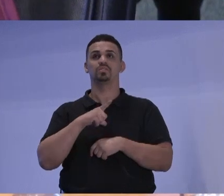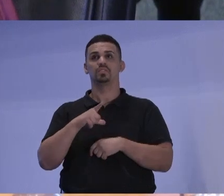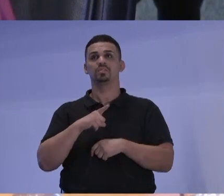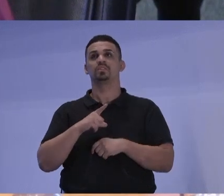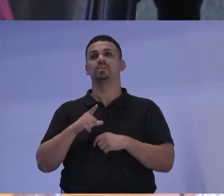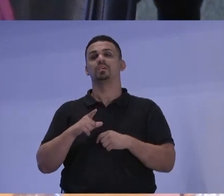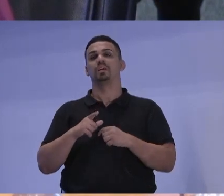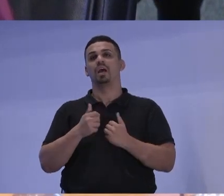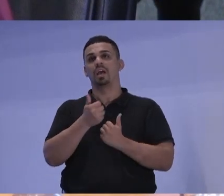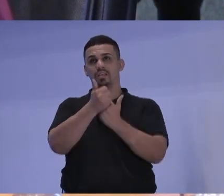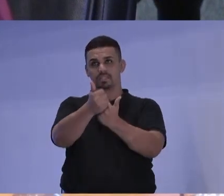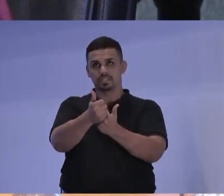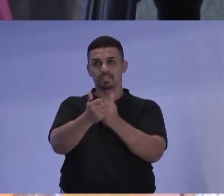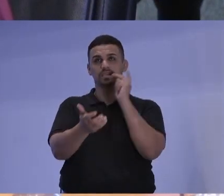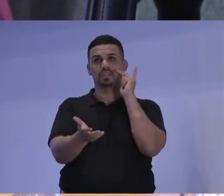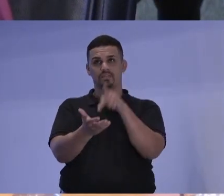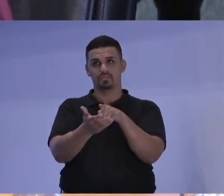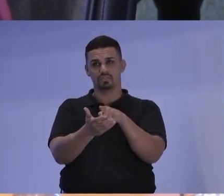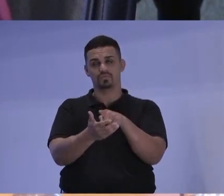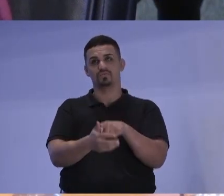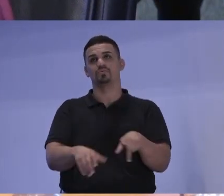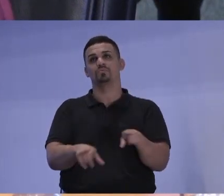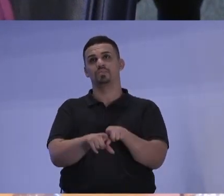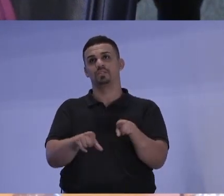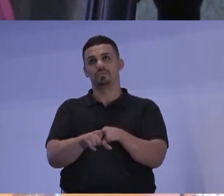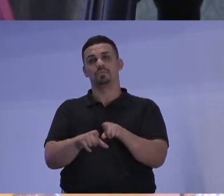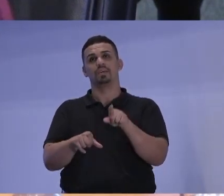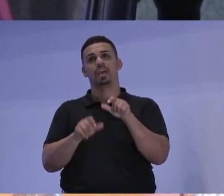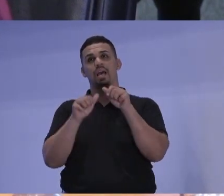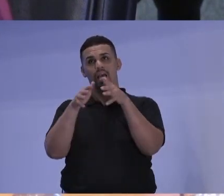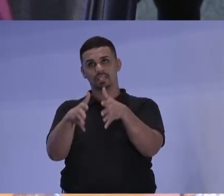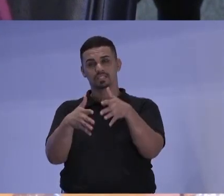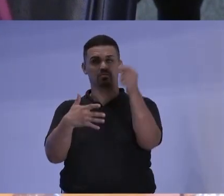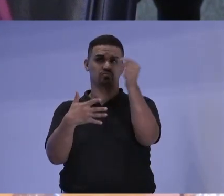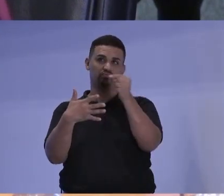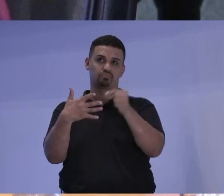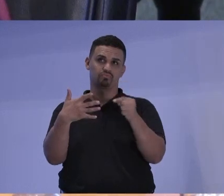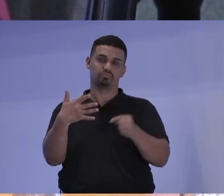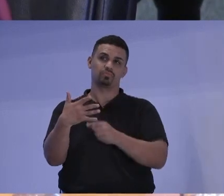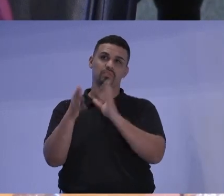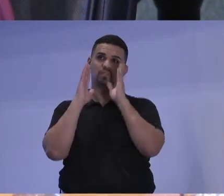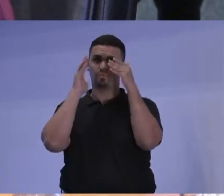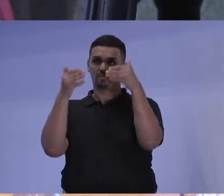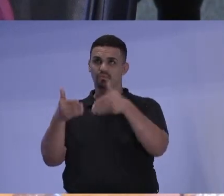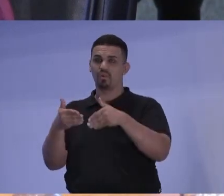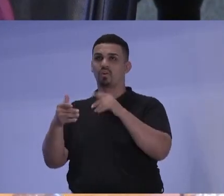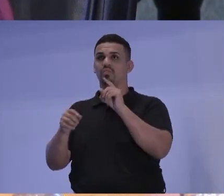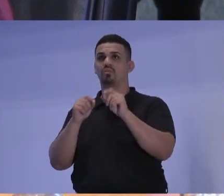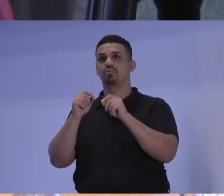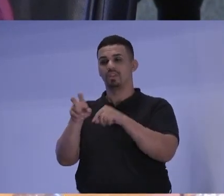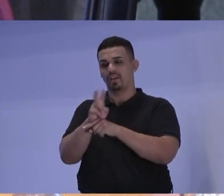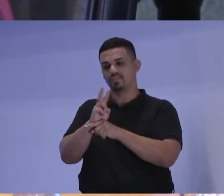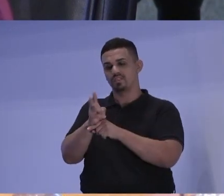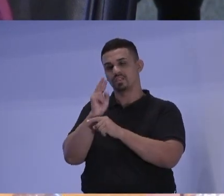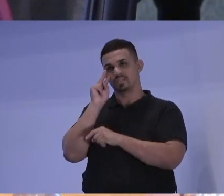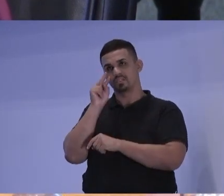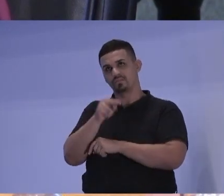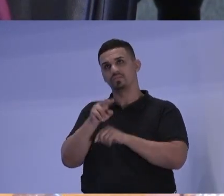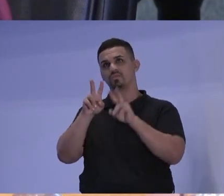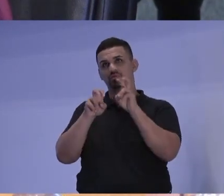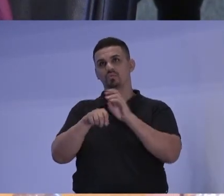fator assistência sendo efetivo, mas também que as ações sejam pautadas naquilo que a vigilância tem enxergado em relação à